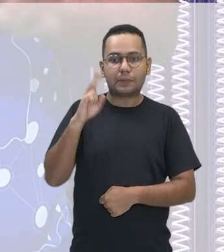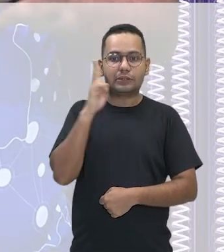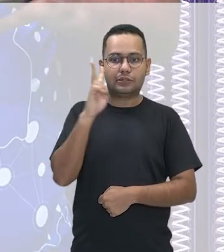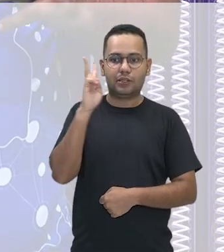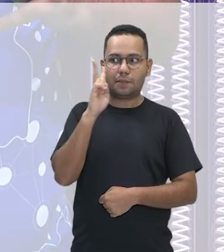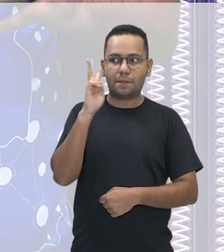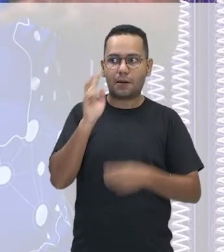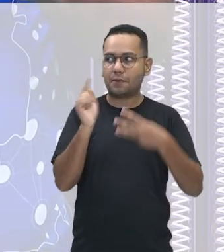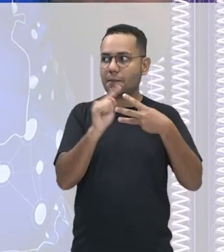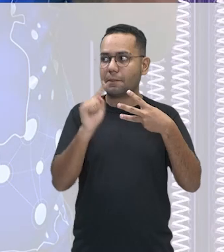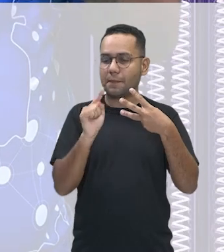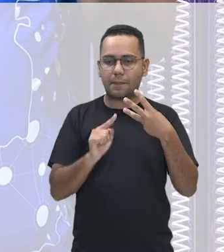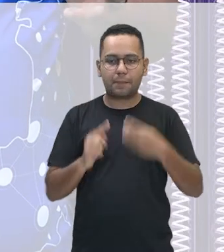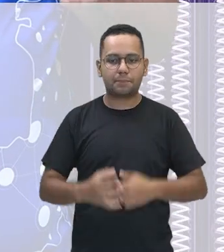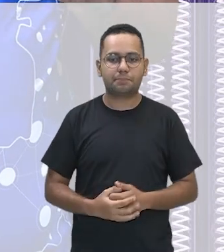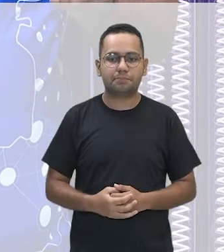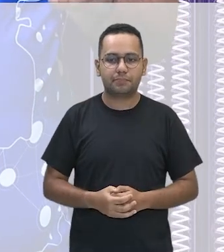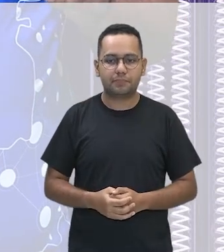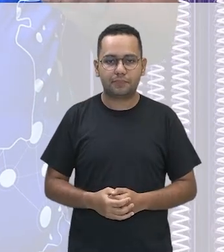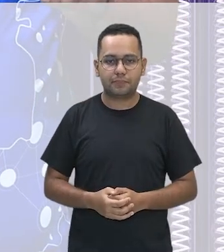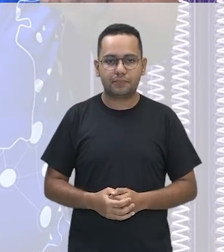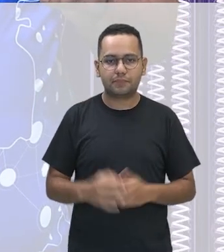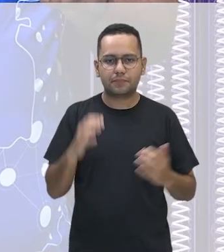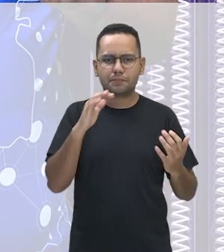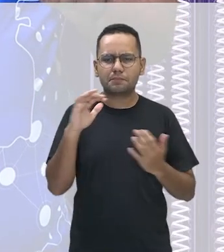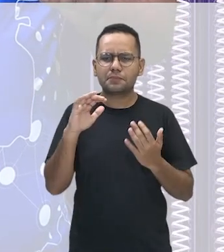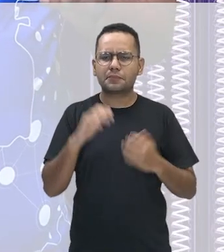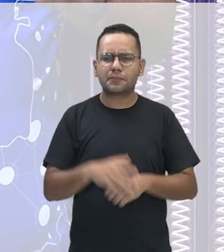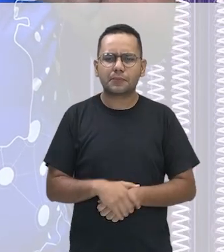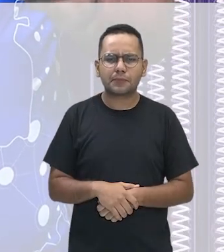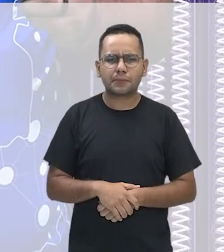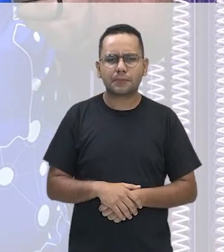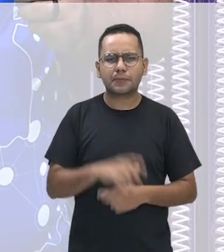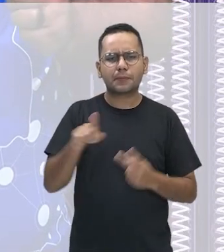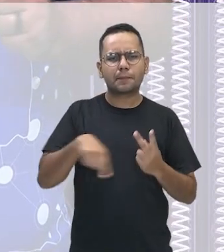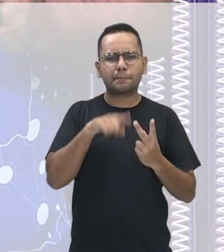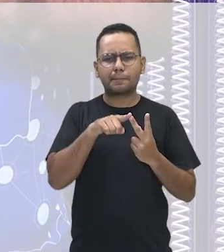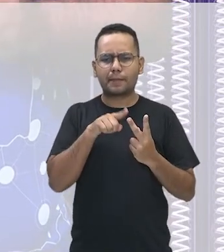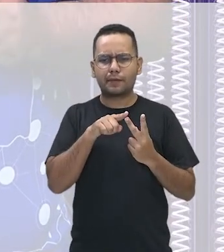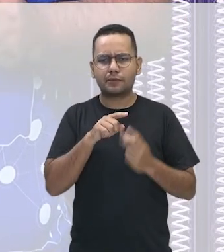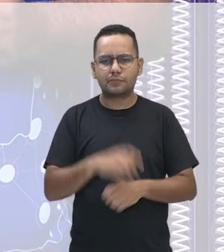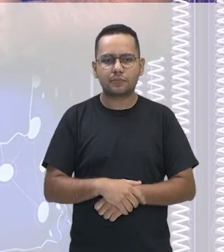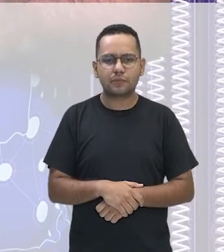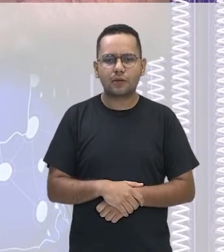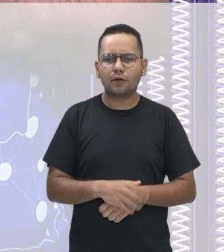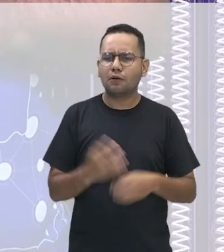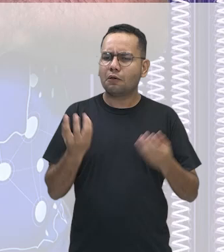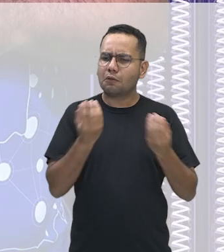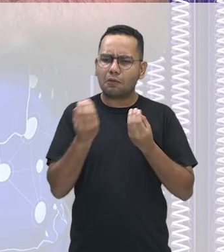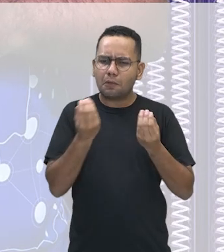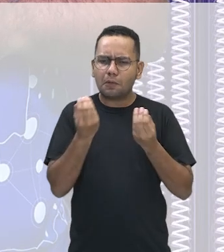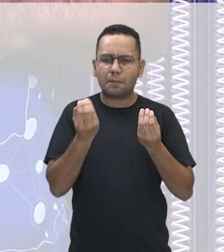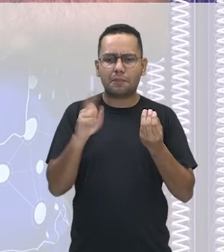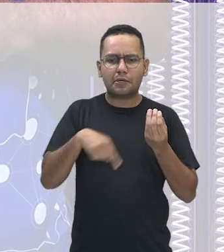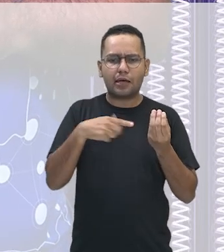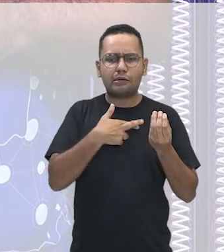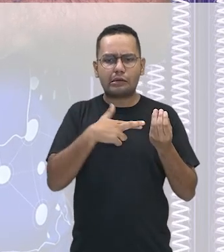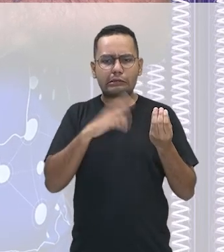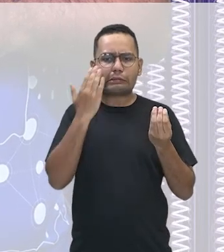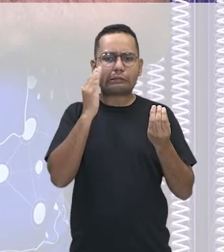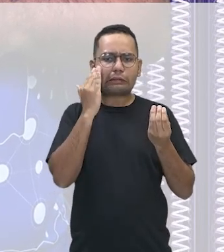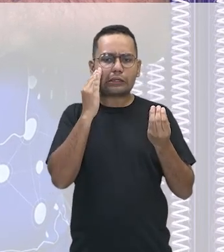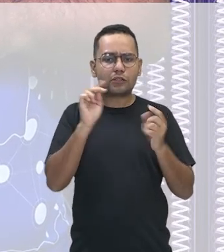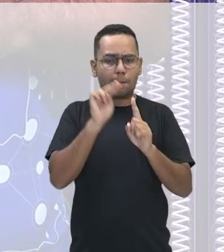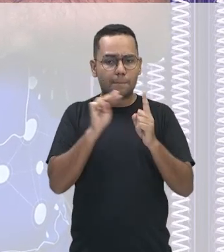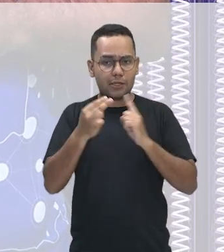vida. E como é que as religiões entendem essa questão da vida integral? Primeiro, é a vida humana. Cada